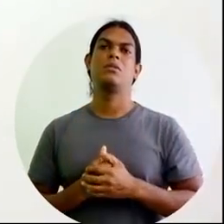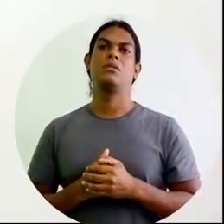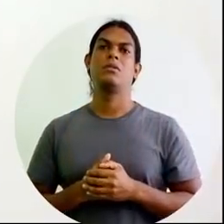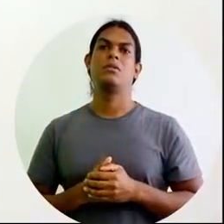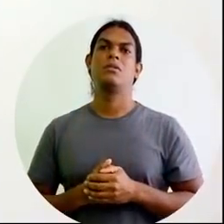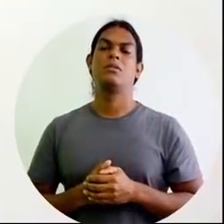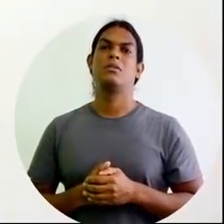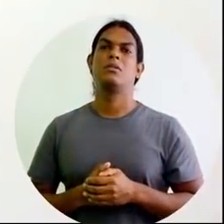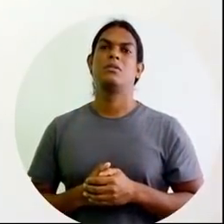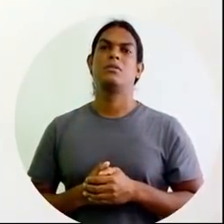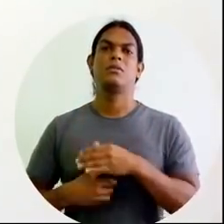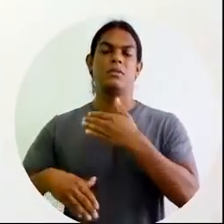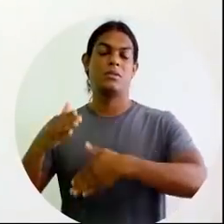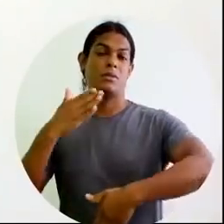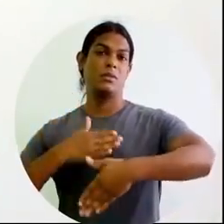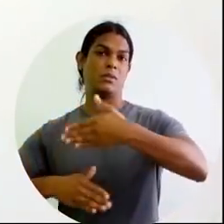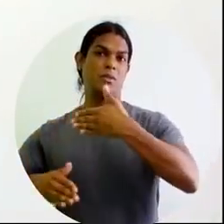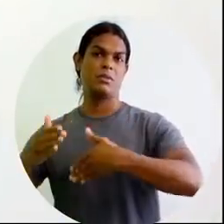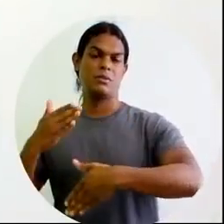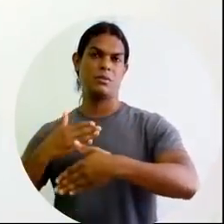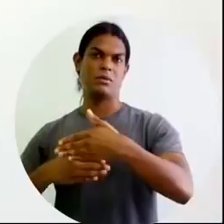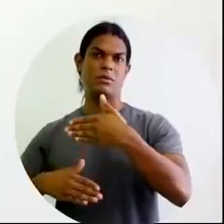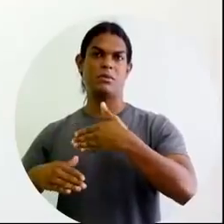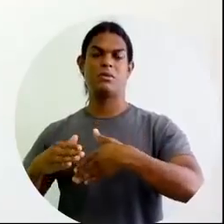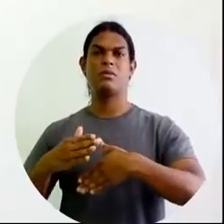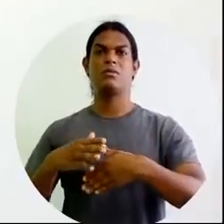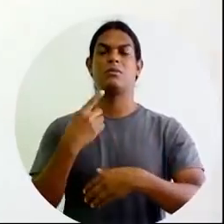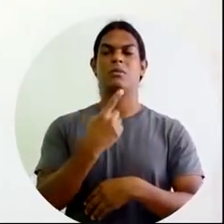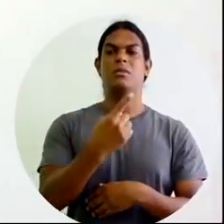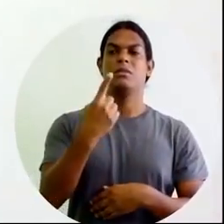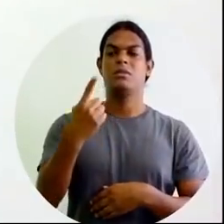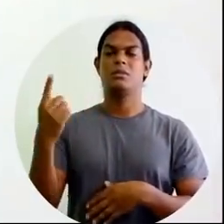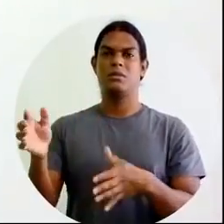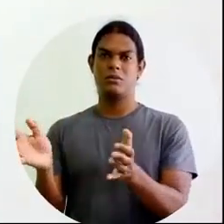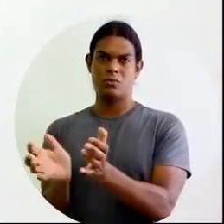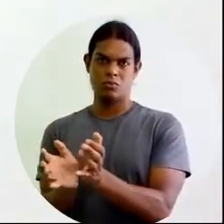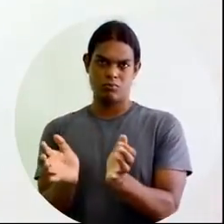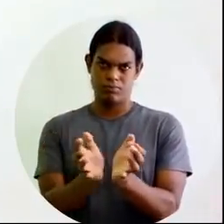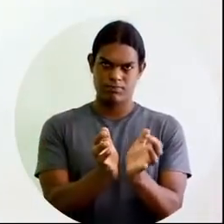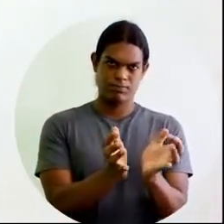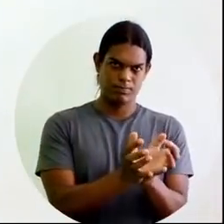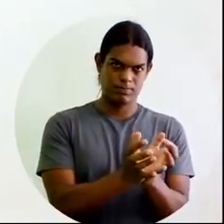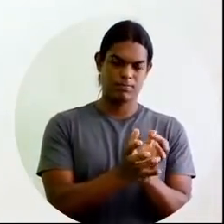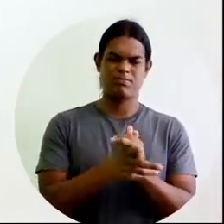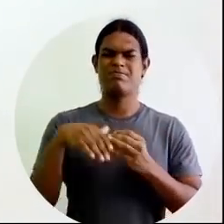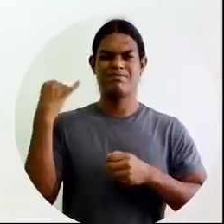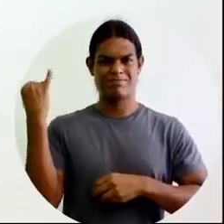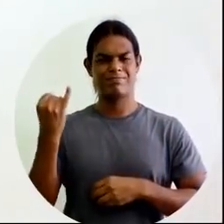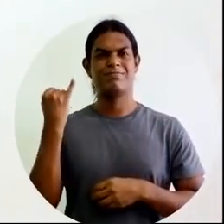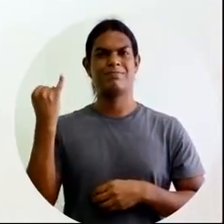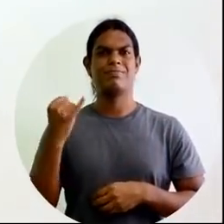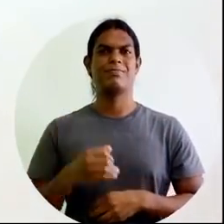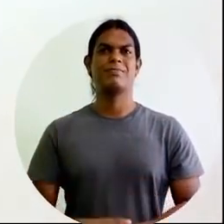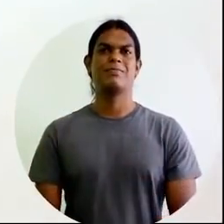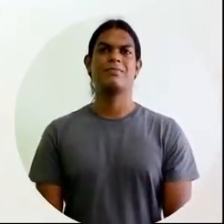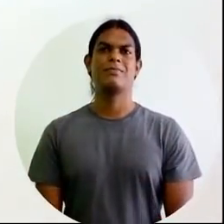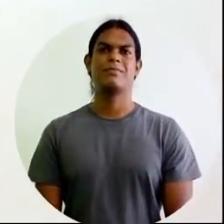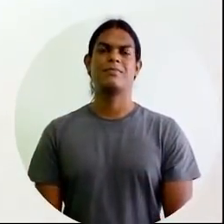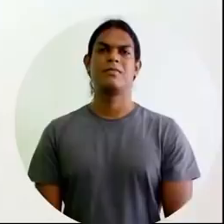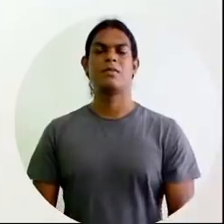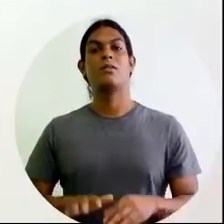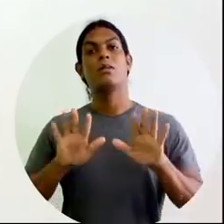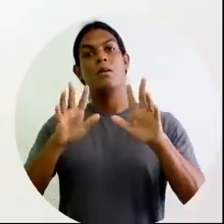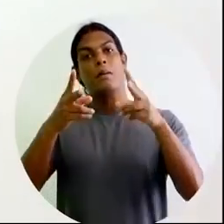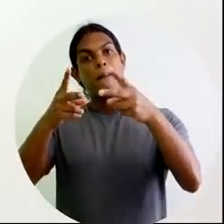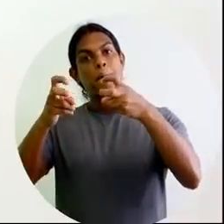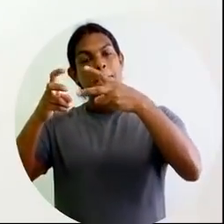é justamente a interação mútua entre cada grupo. Bem interessante, não é, pessoal?